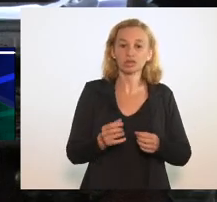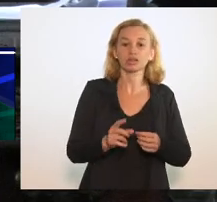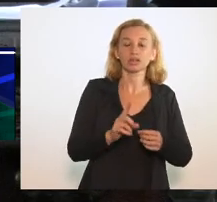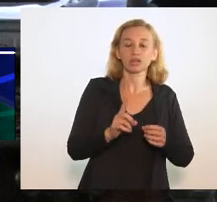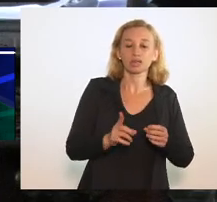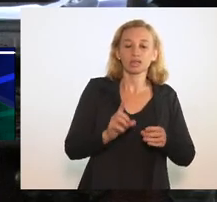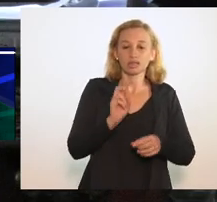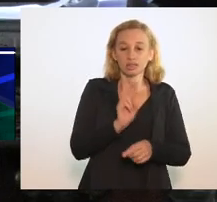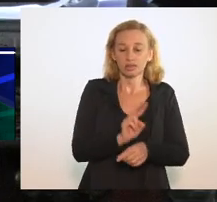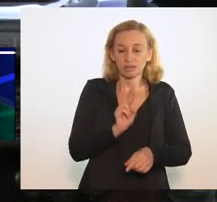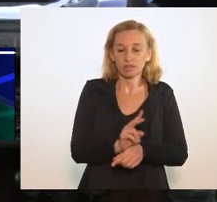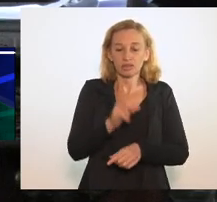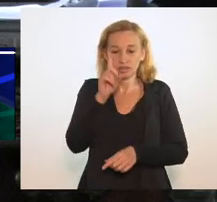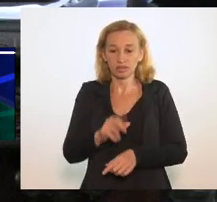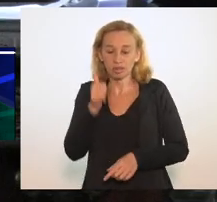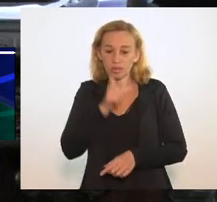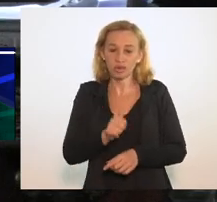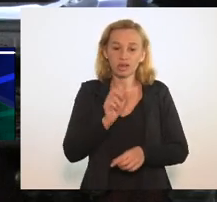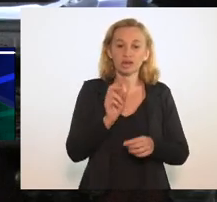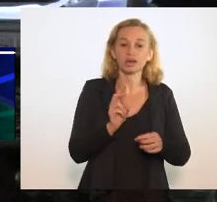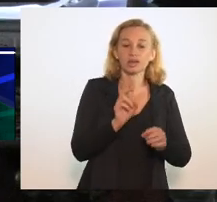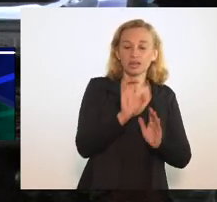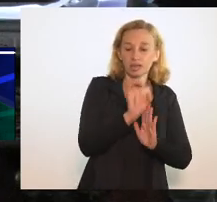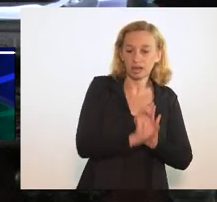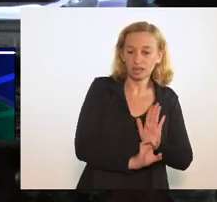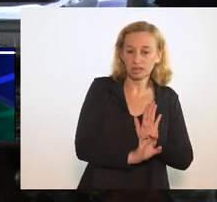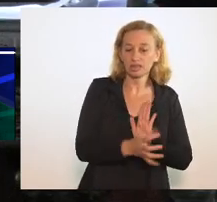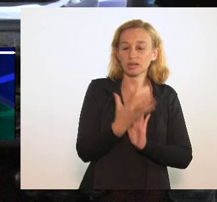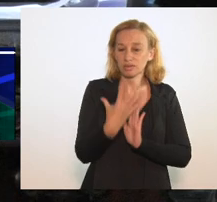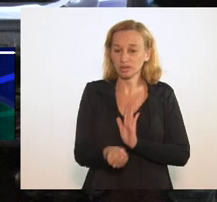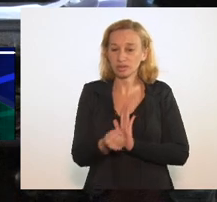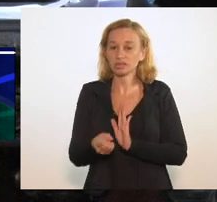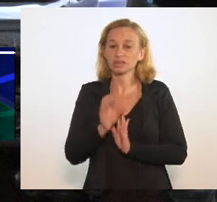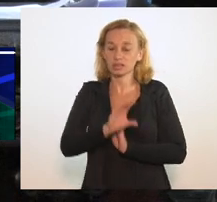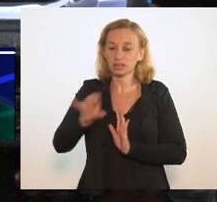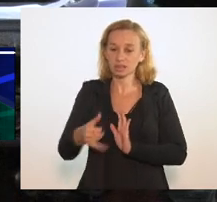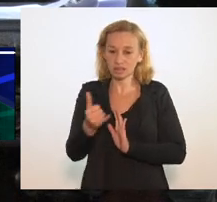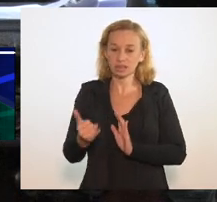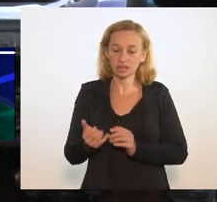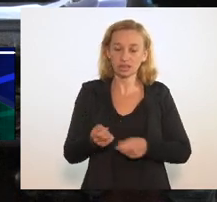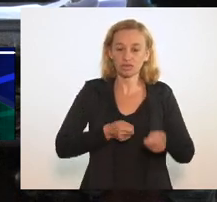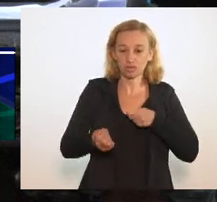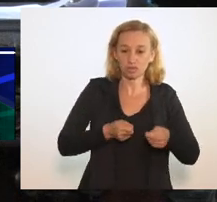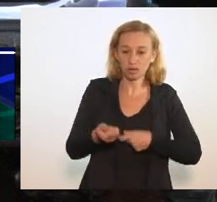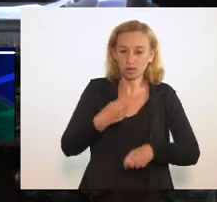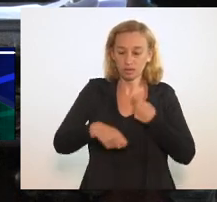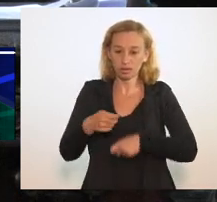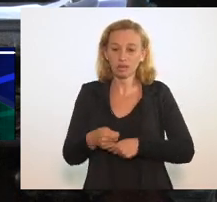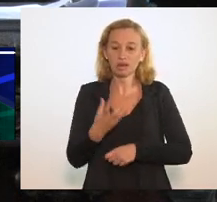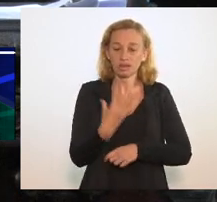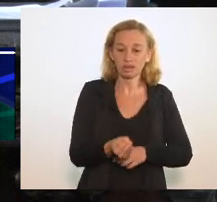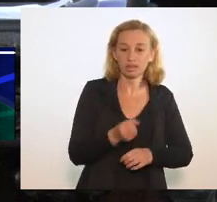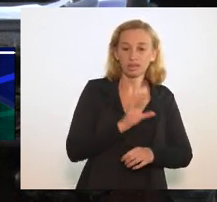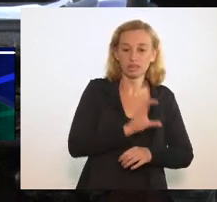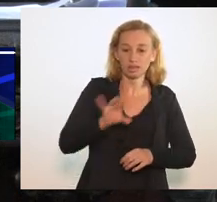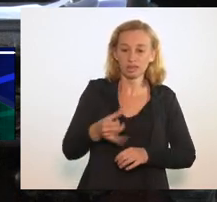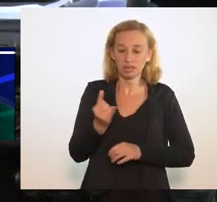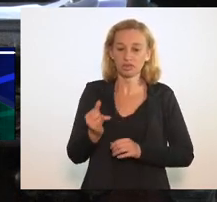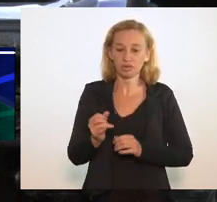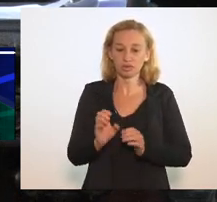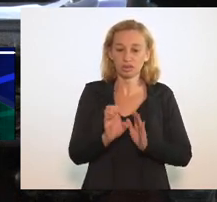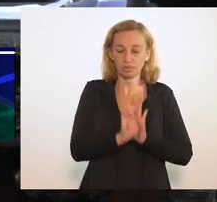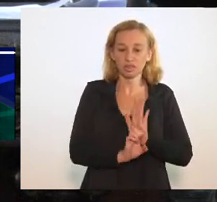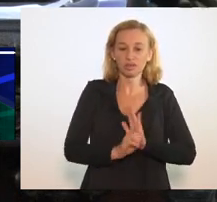com as emendas da CCJ. De orçamento, finanças, fiscalização financeira e controle, favorável com as emendas da CCJ. Pendendo de